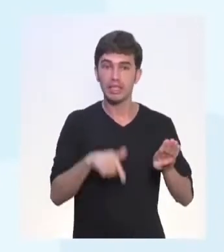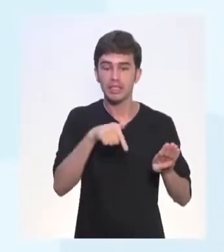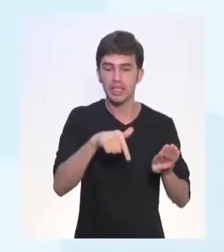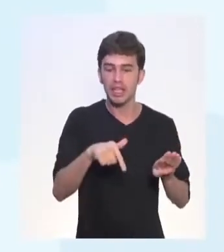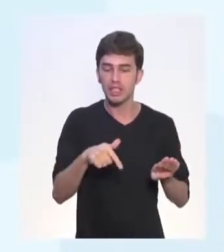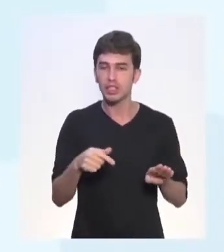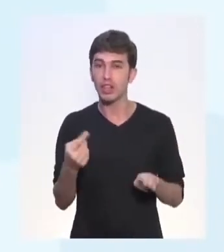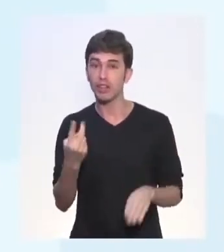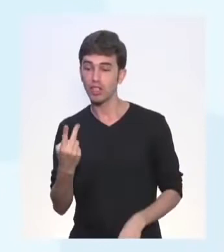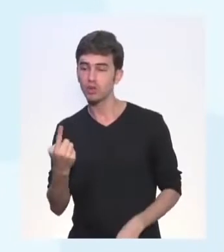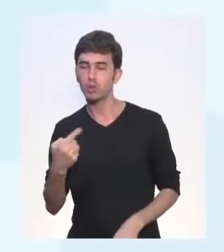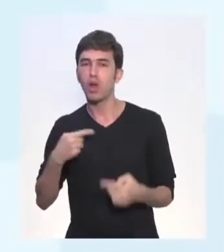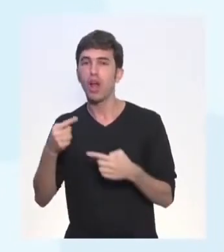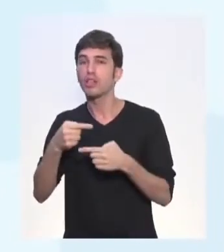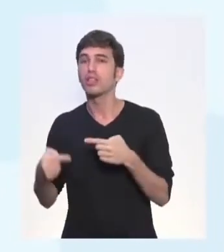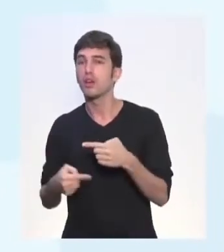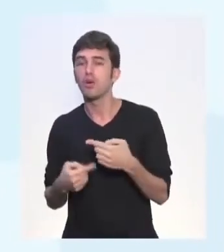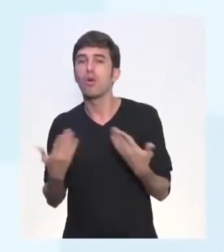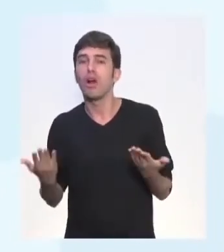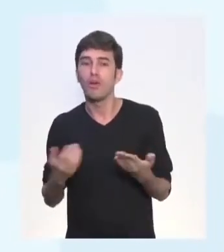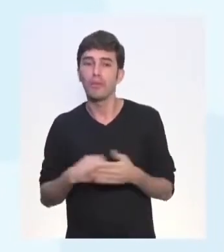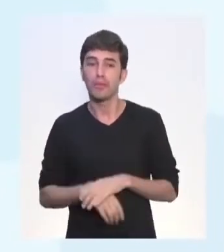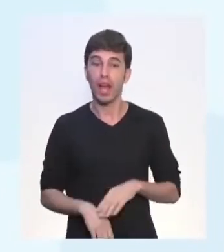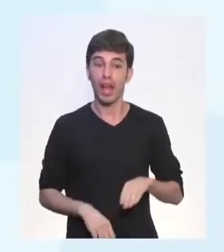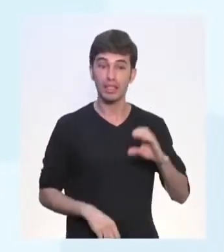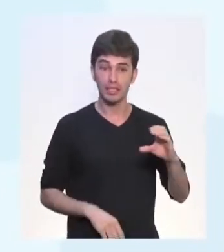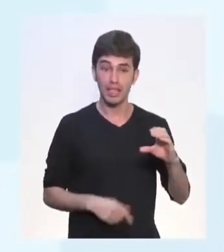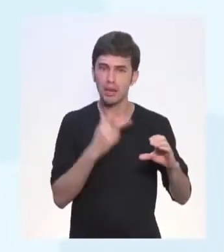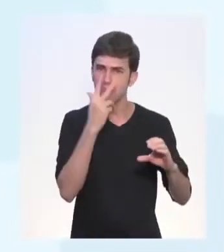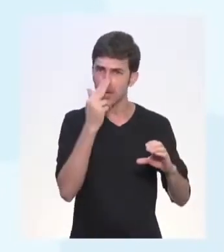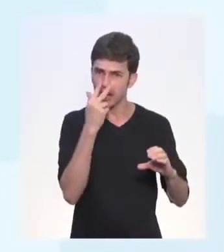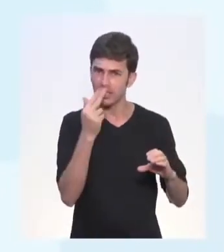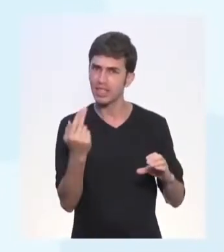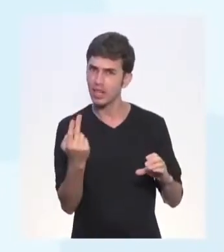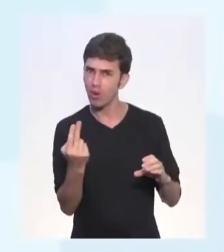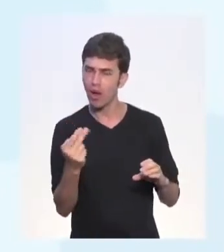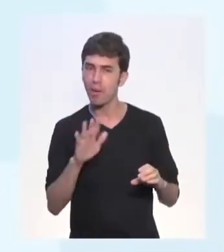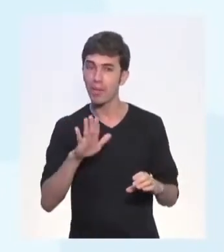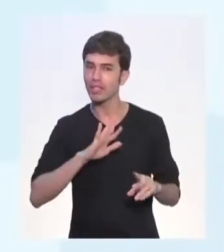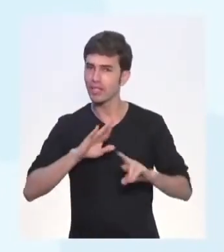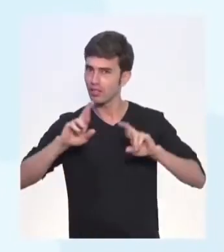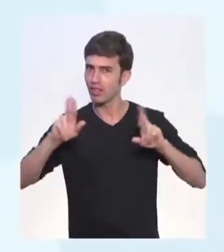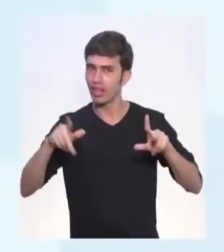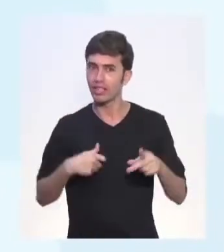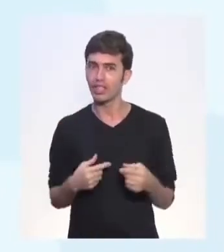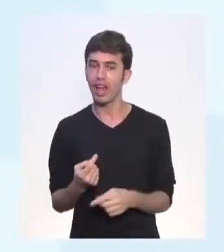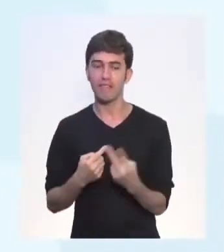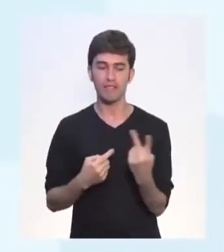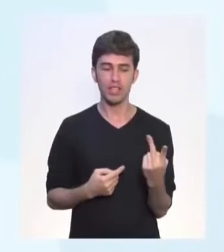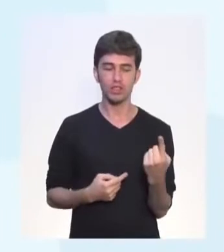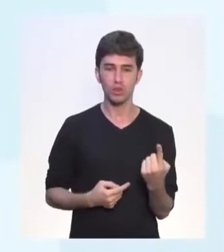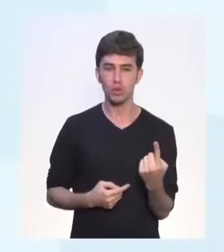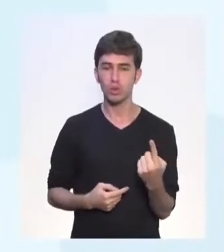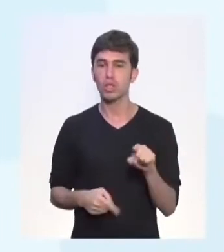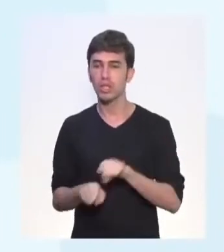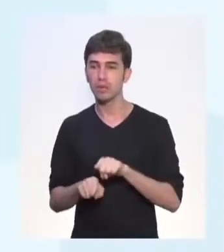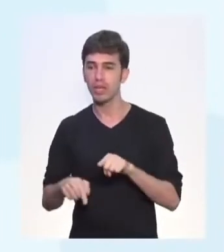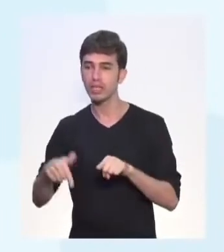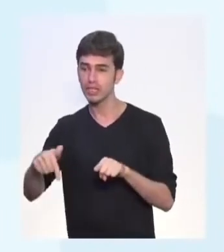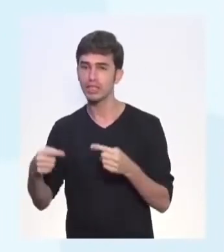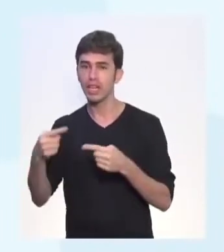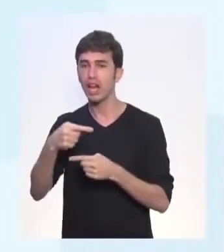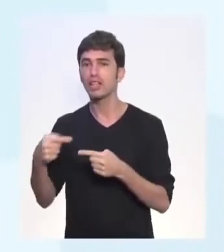é. Na letra C, parece igual, mas não, tá? A razão entre 21 e 7 é. E na letra D, a